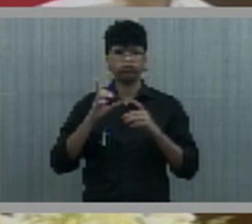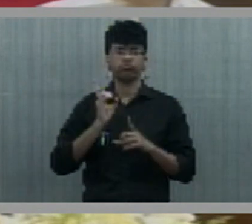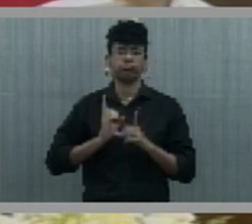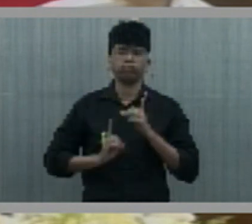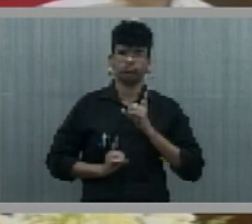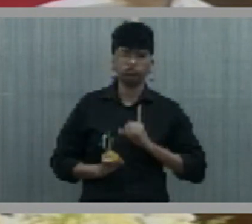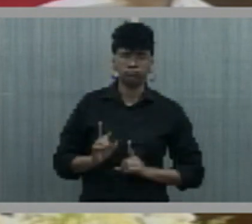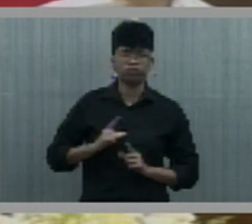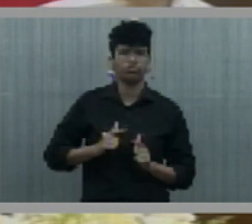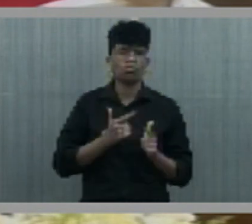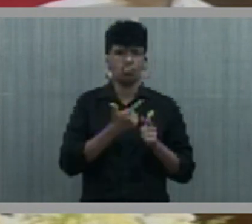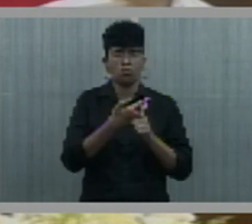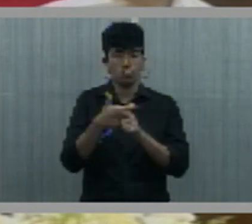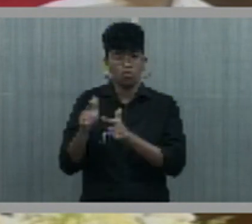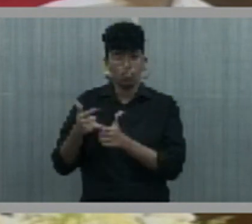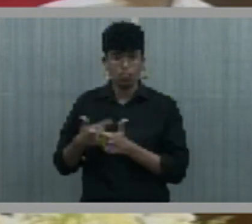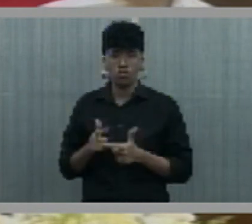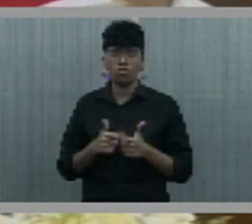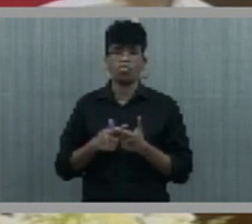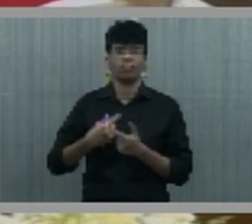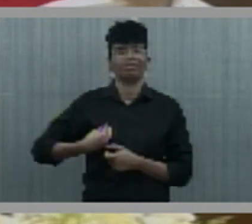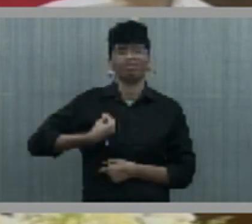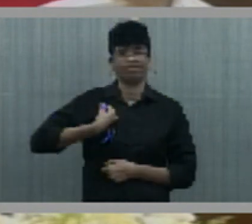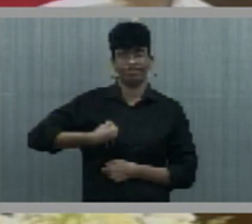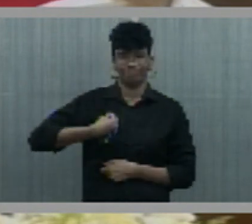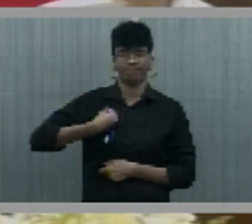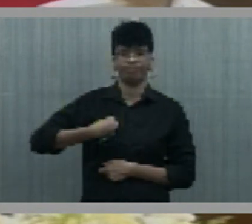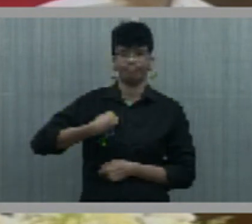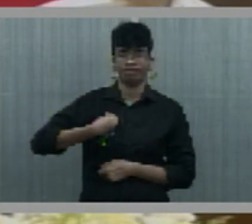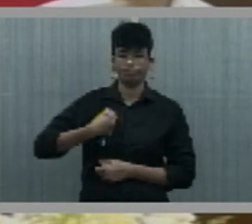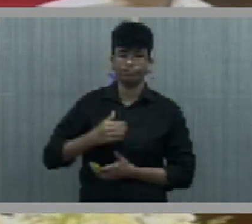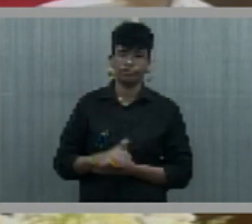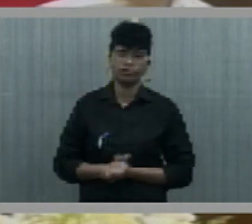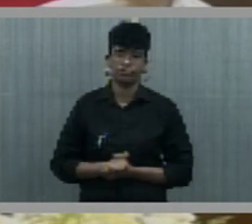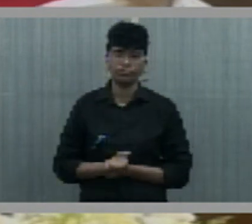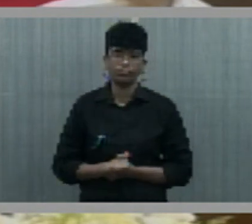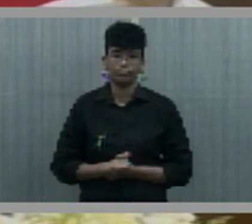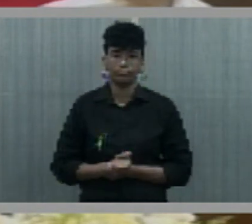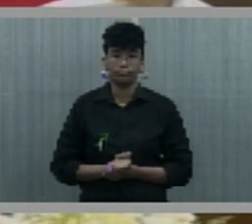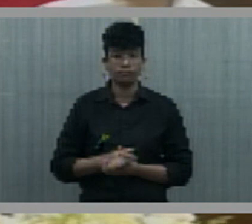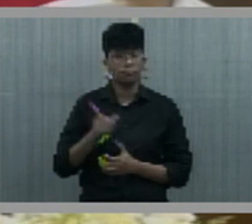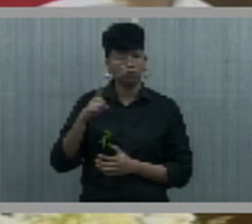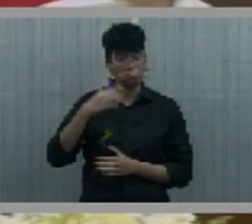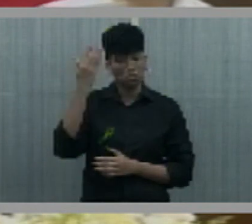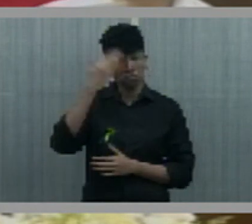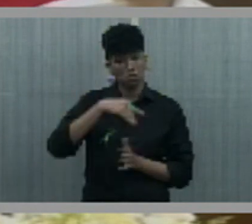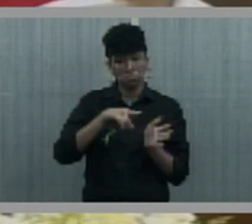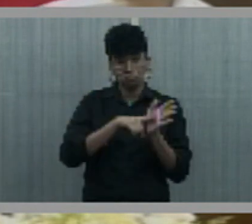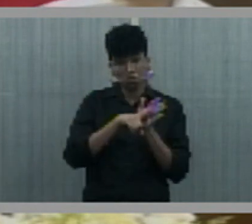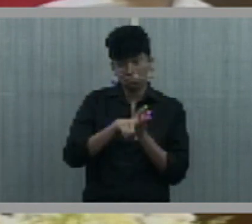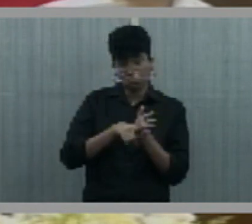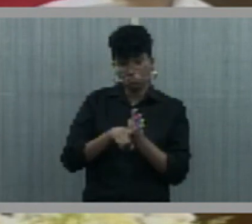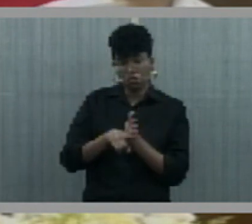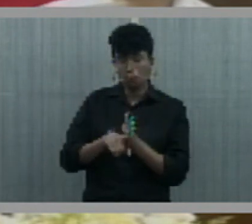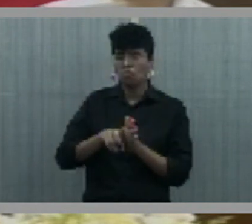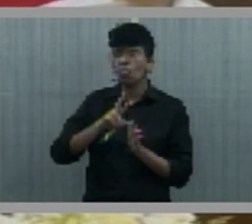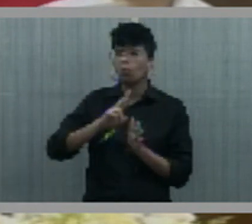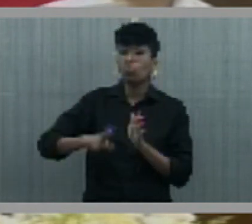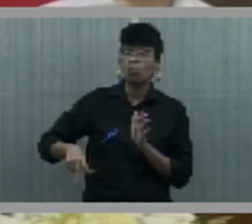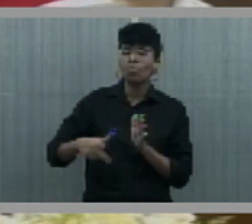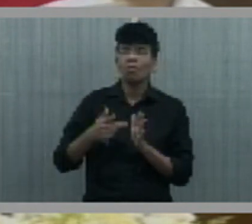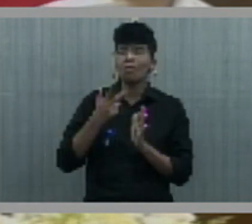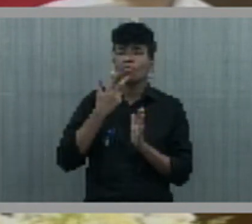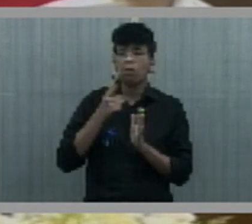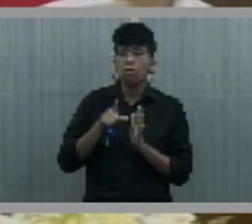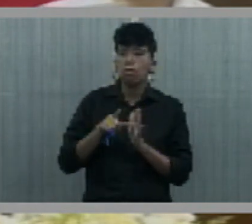e os problemas da vida. Isso é uma pesquisa. Não é que ele trata